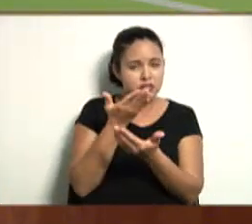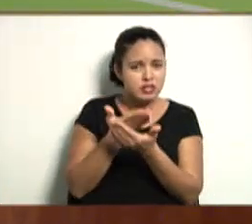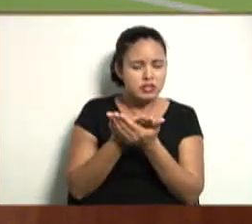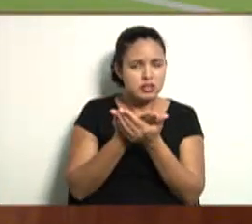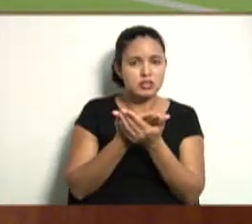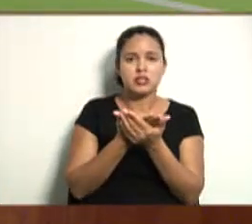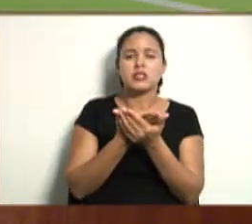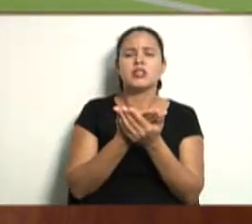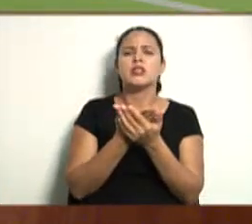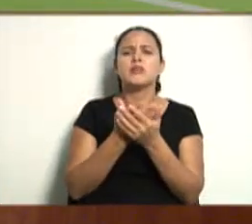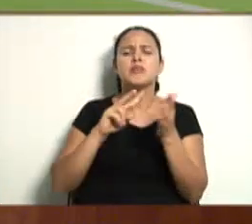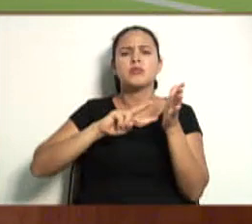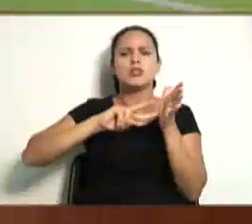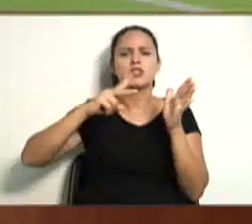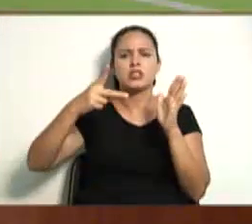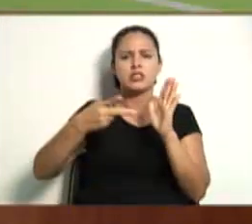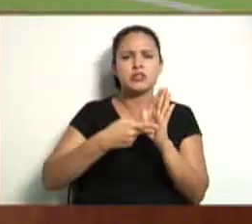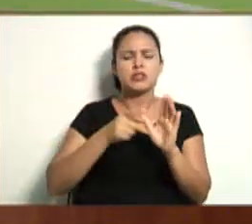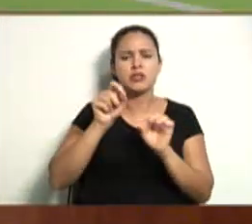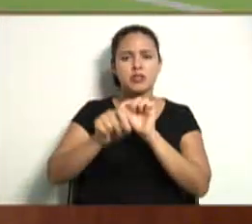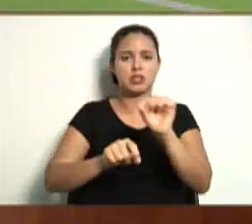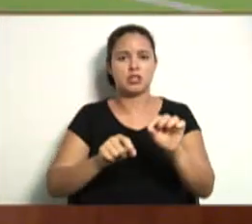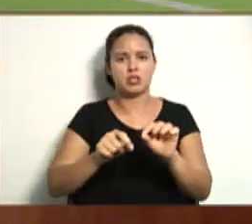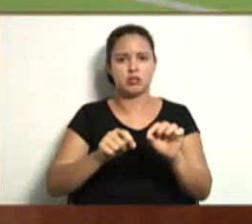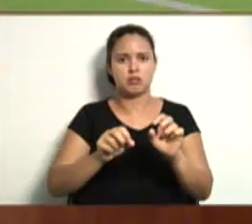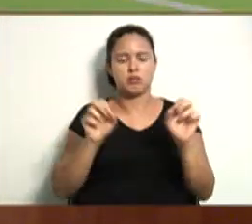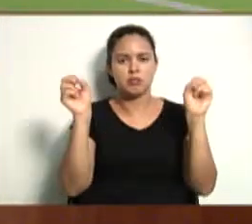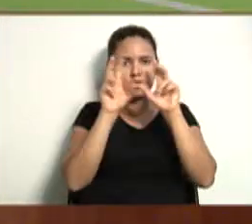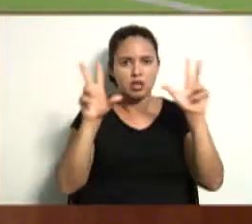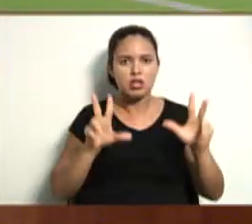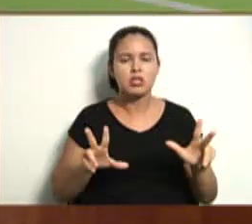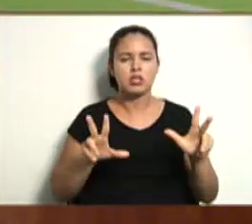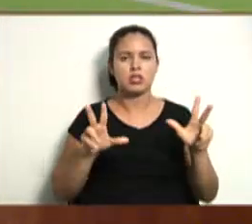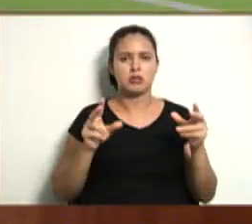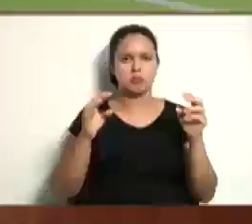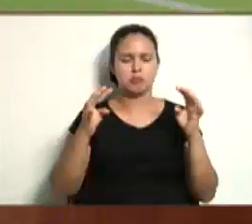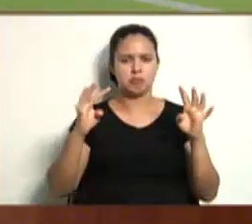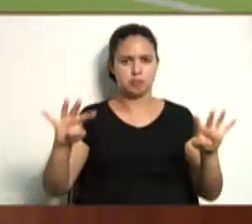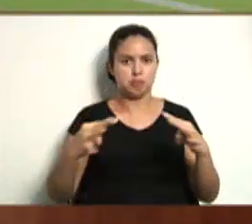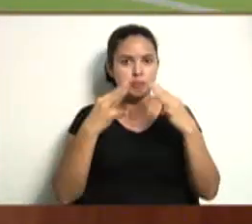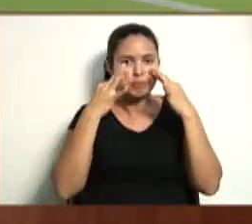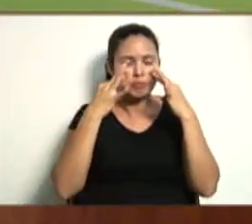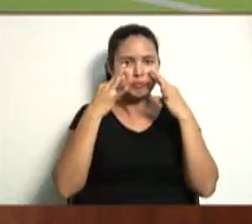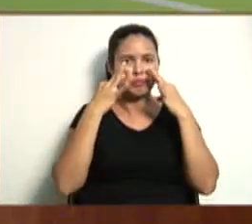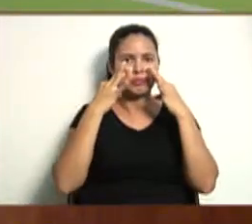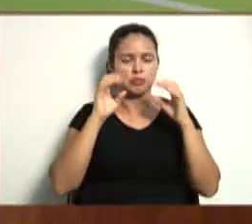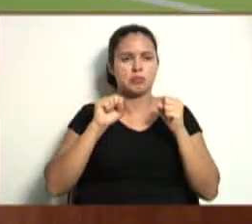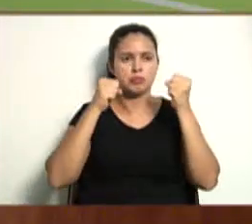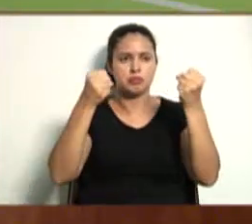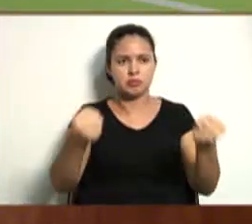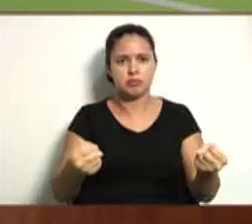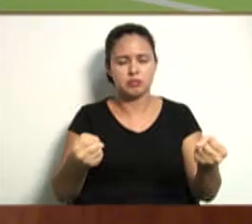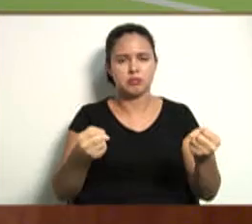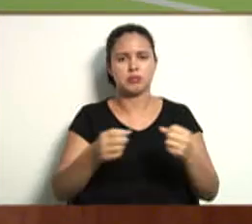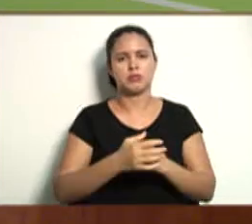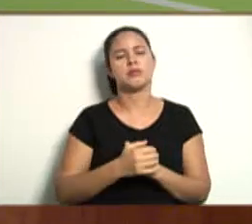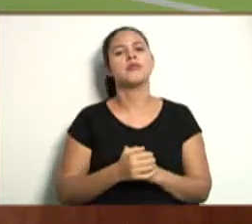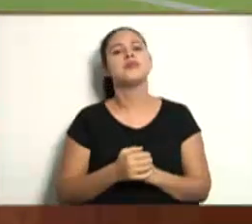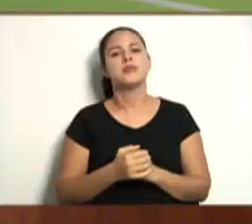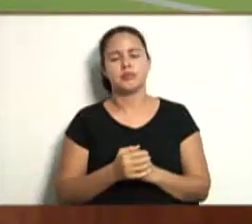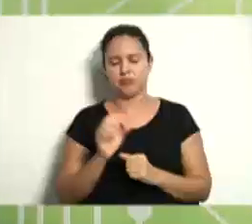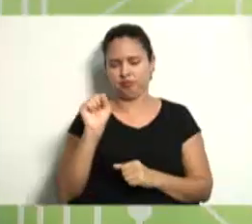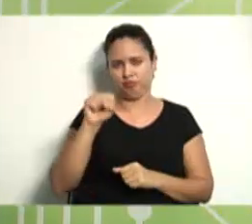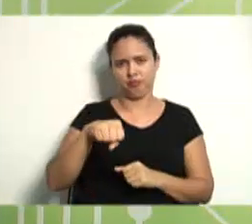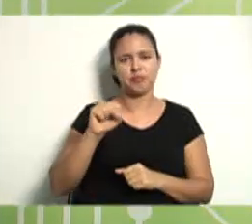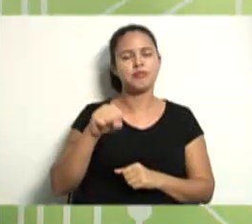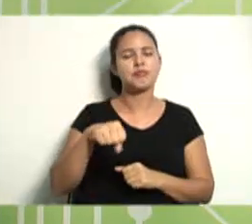a pessoa ser atenta, cuidadosa, zelosa. Ok? É isso aí, professora.